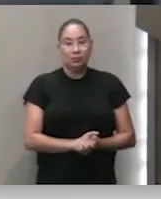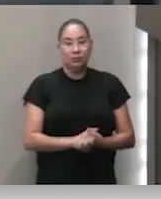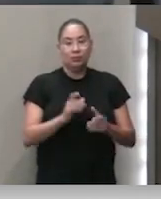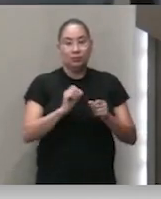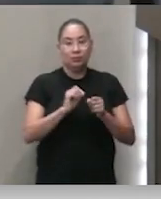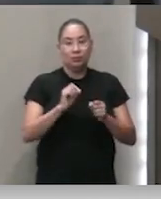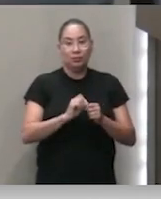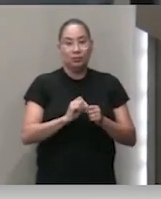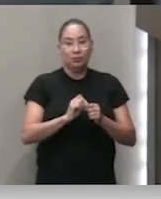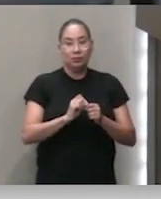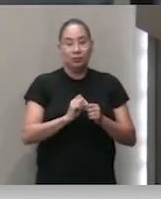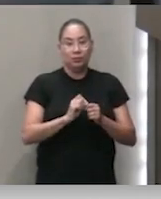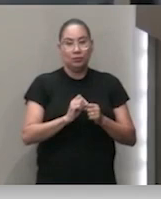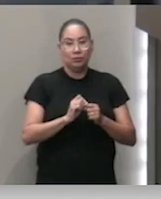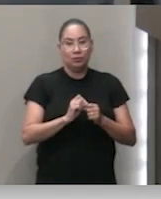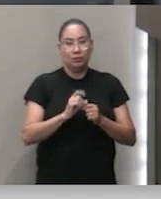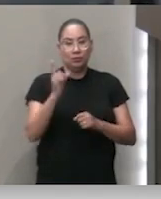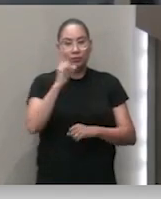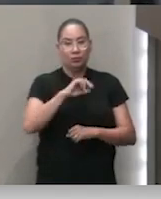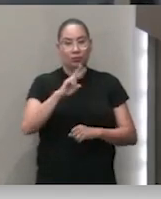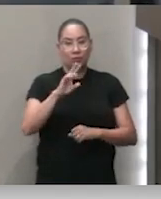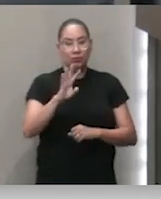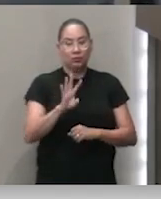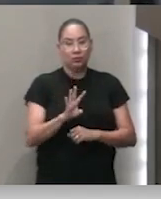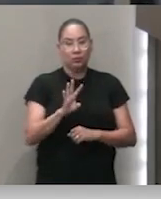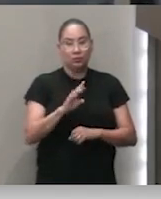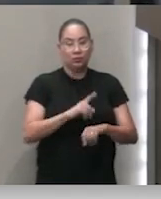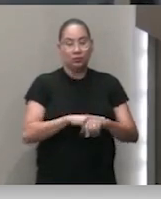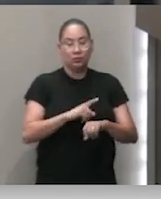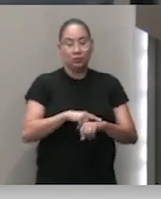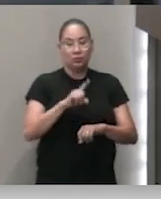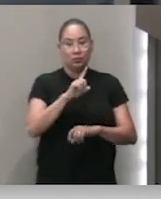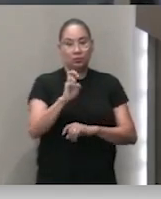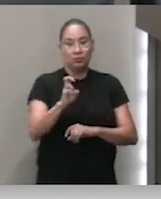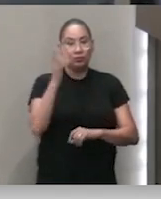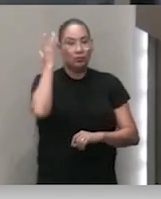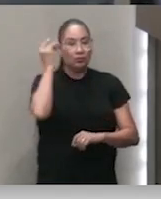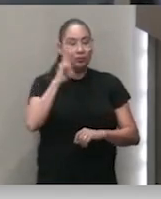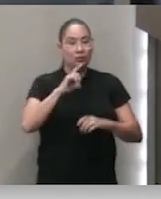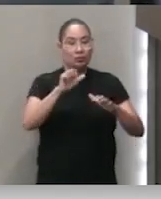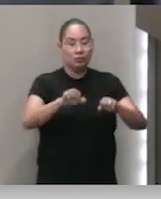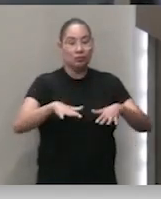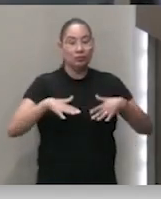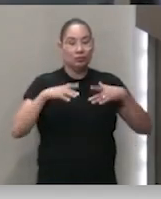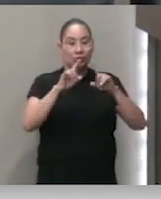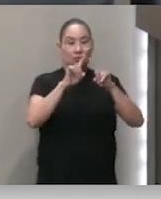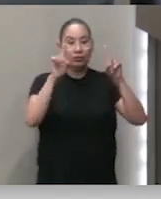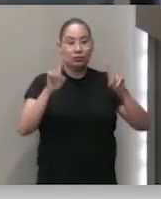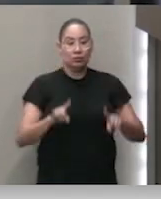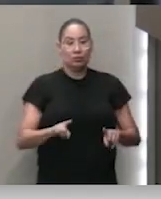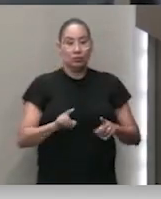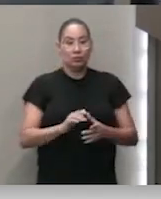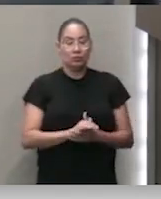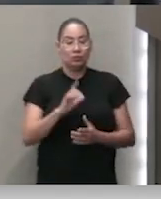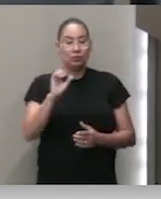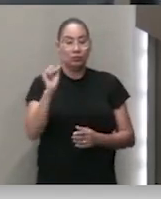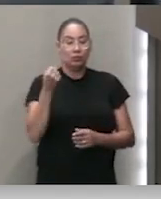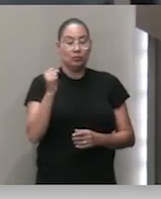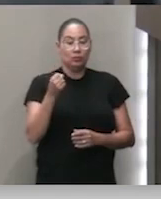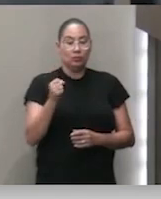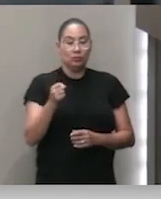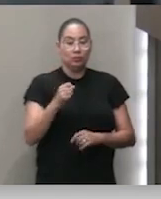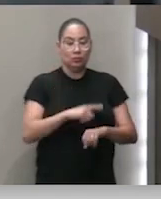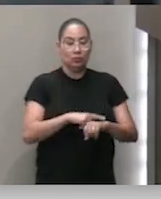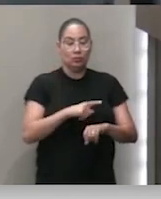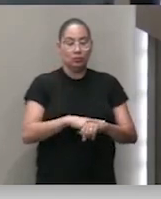realizar-se dia 24 de março do ano corrente às 15 horas. E lembrando, senhores, amanhã teremos audiência pública às 18 horas e